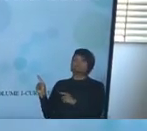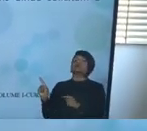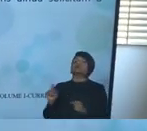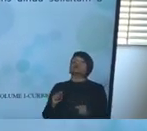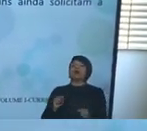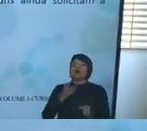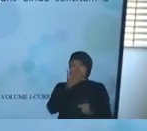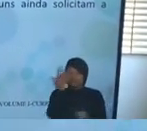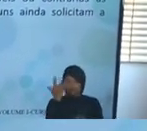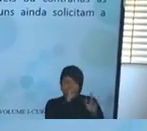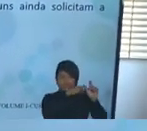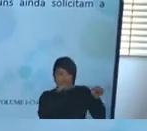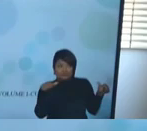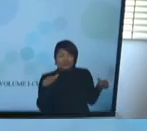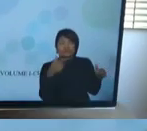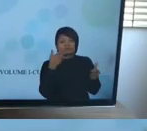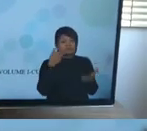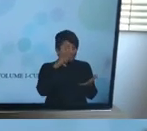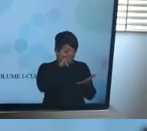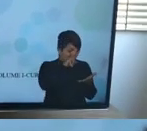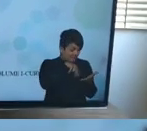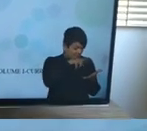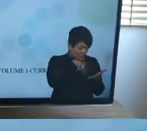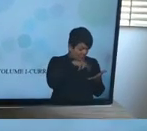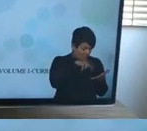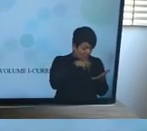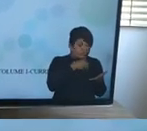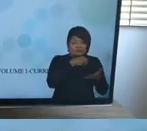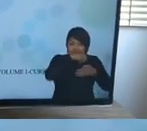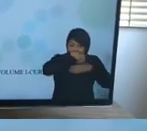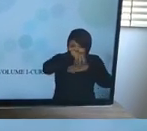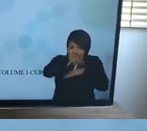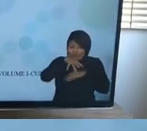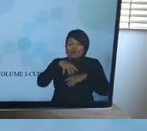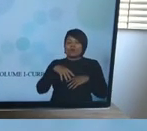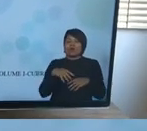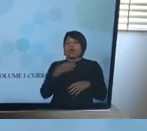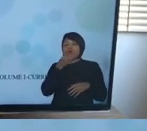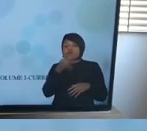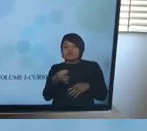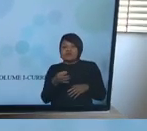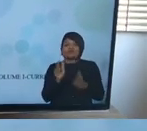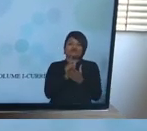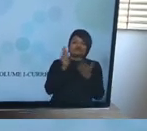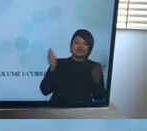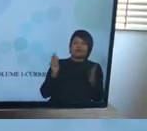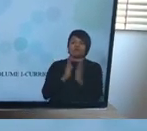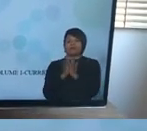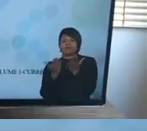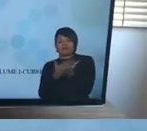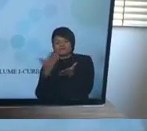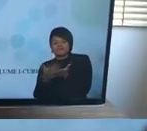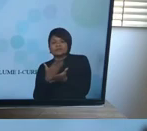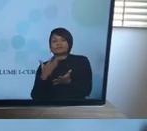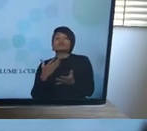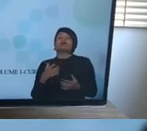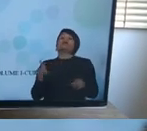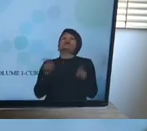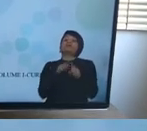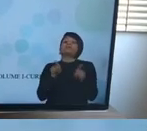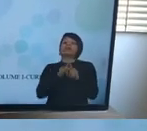leitores divulgam sua opinião sobre o jornal ou a revista, ou as matérias expressam